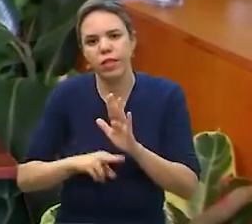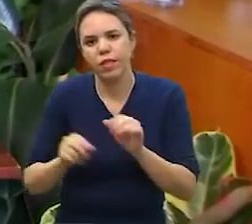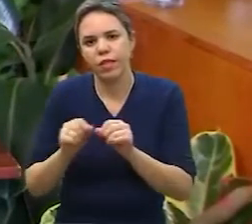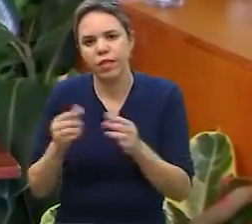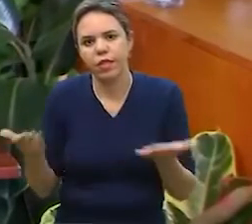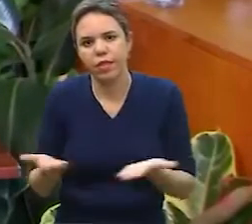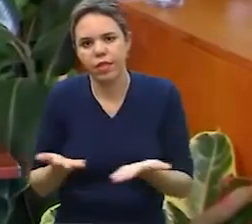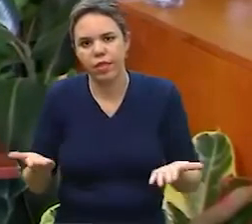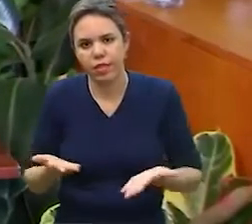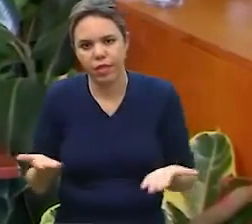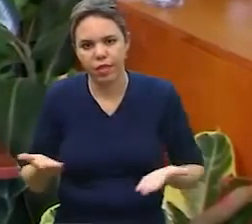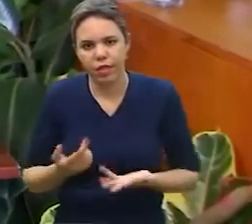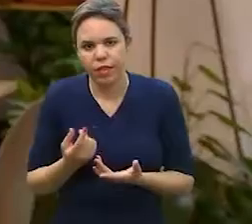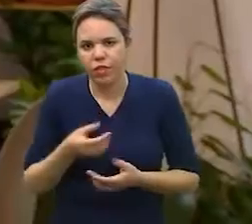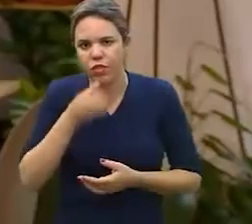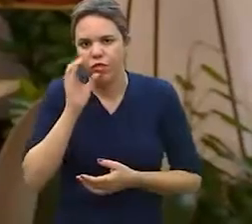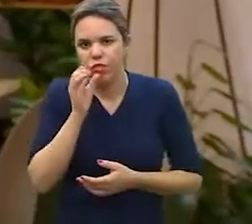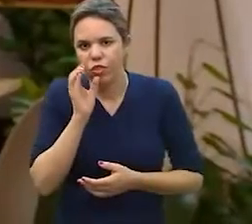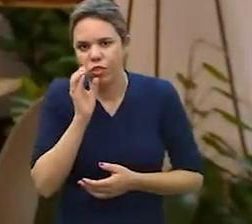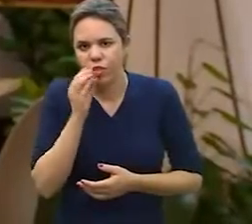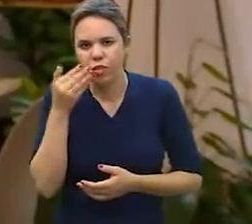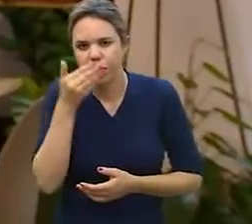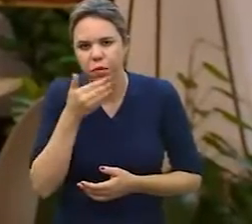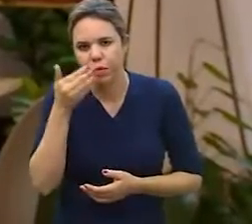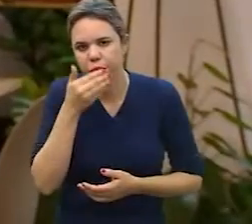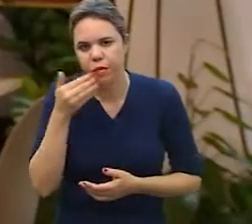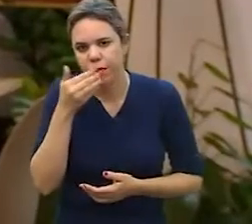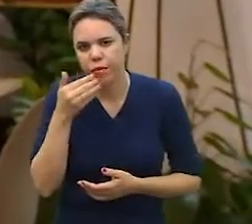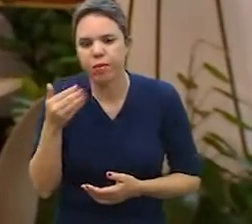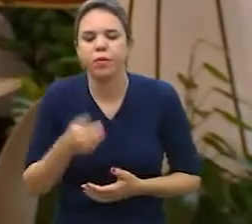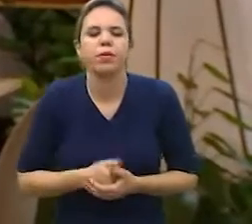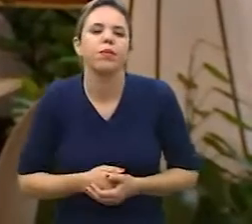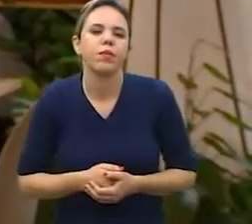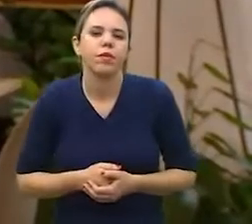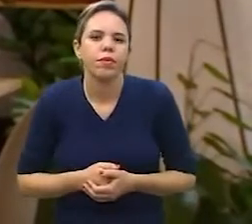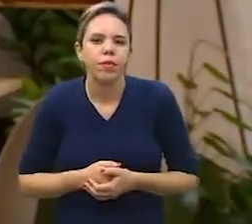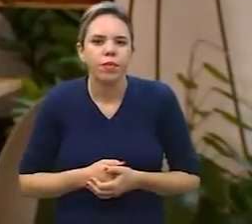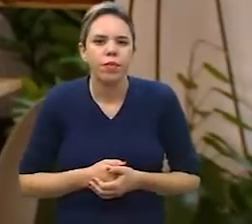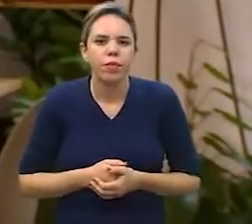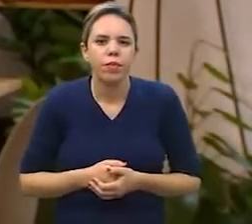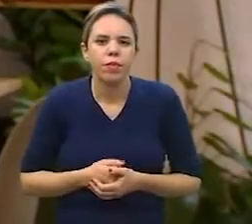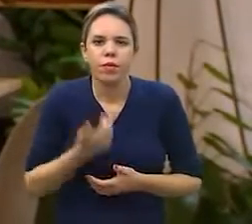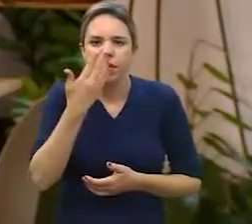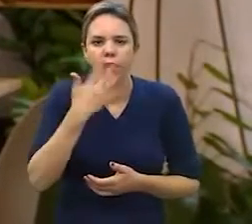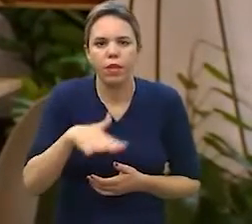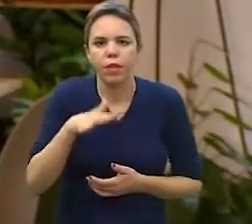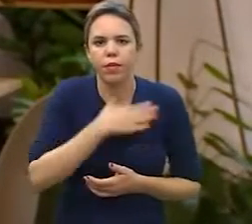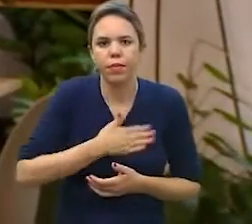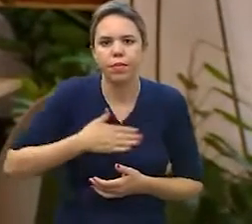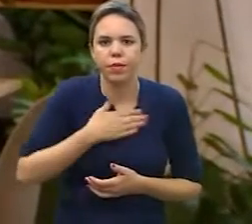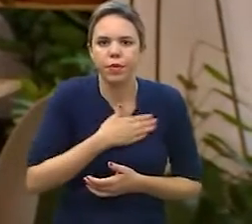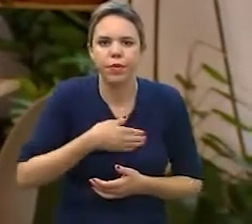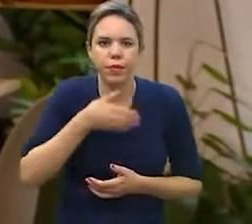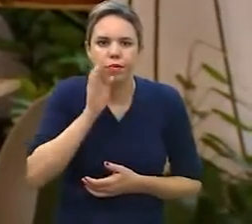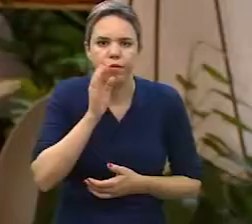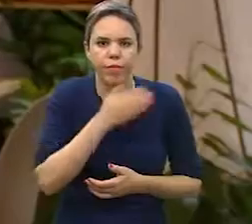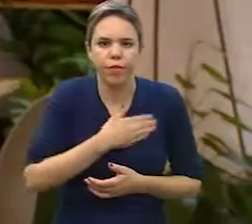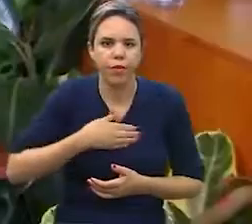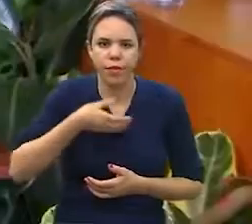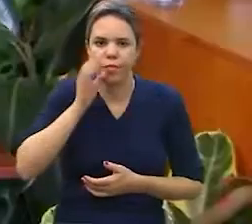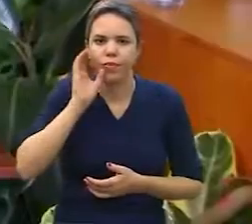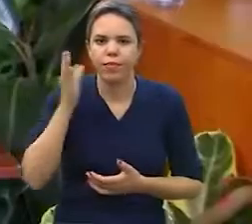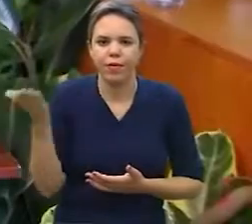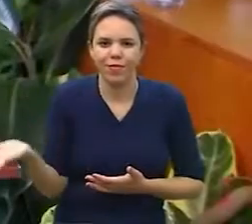casa? Ah, hoje vamos ensinar algumas bebidas um pouco mais adocicadas, né? Para até criança gostar. Criança ama